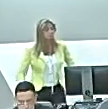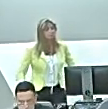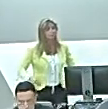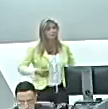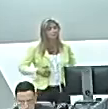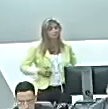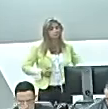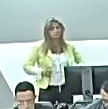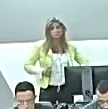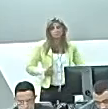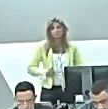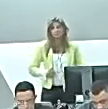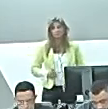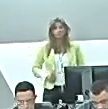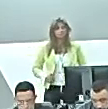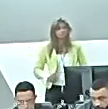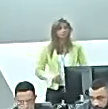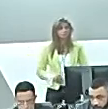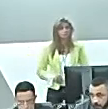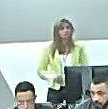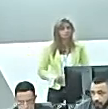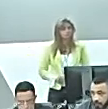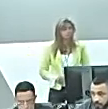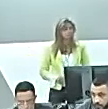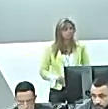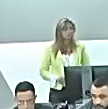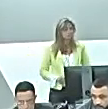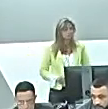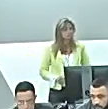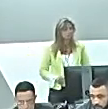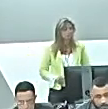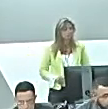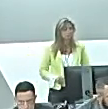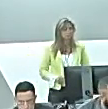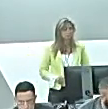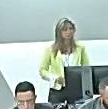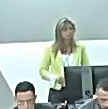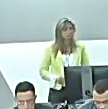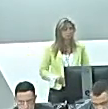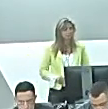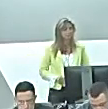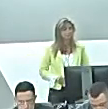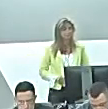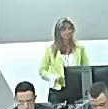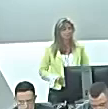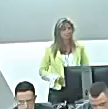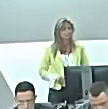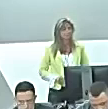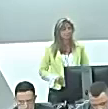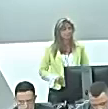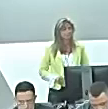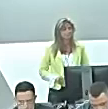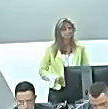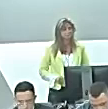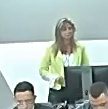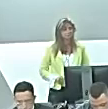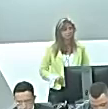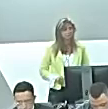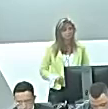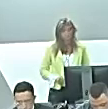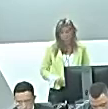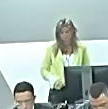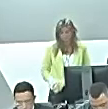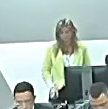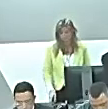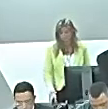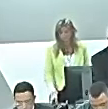fique claro finalidade da audiência pública debaterá elaboração de proposição que trate da lei